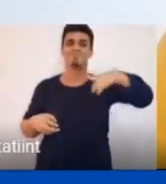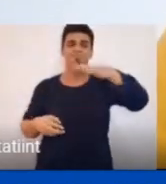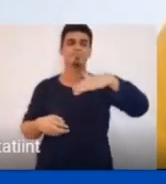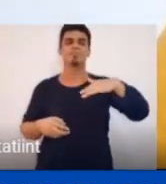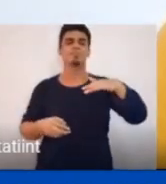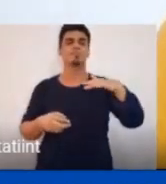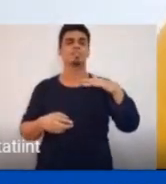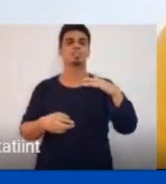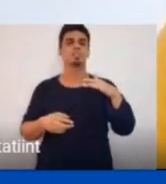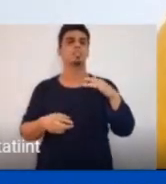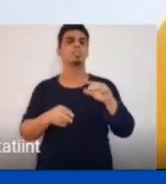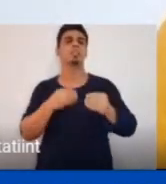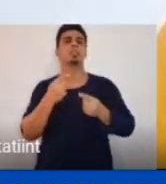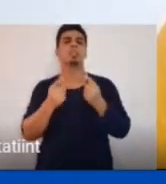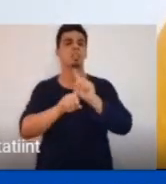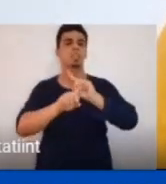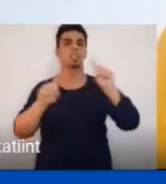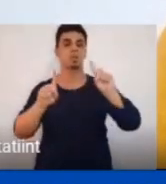XXI,